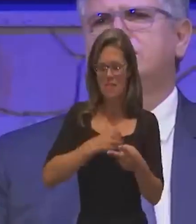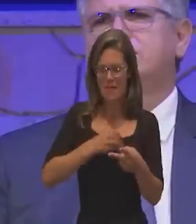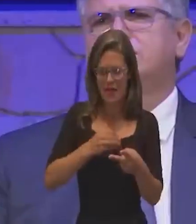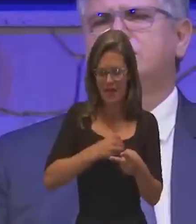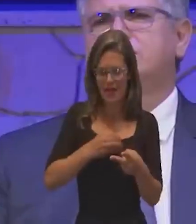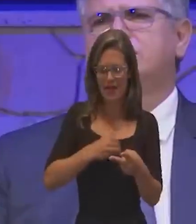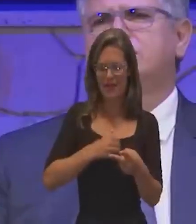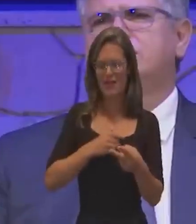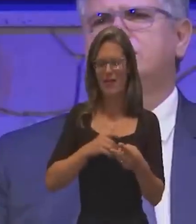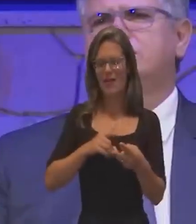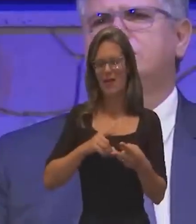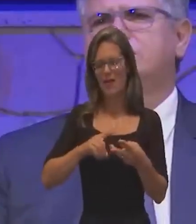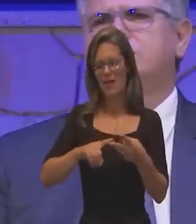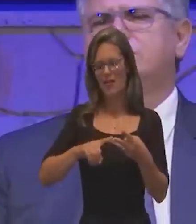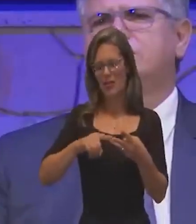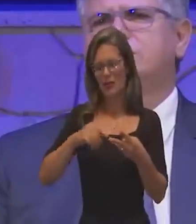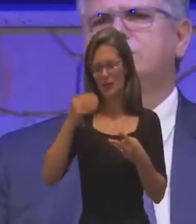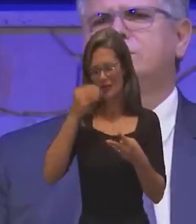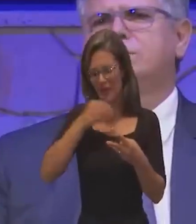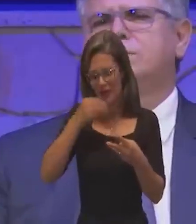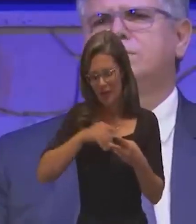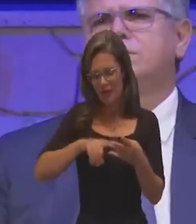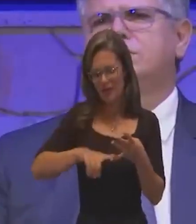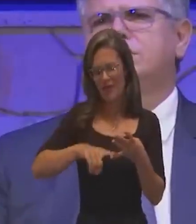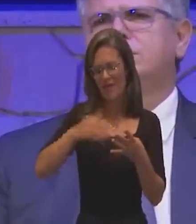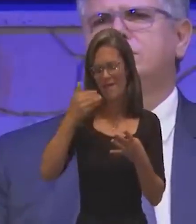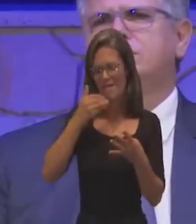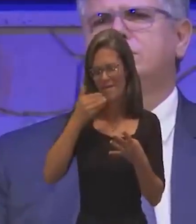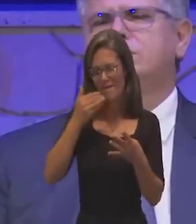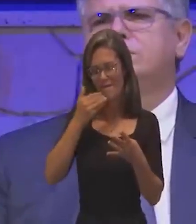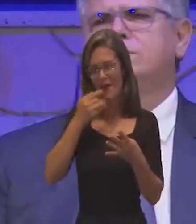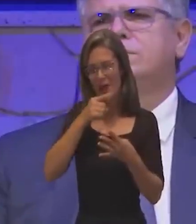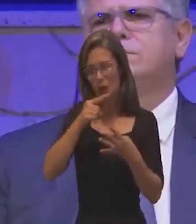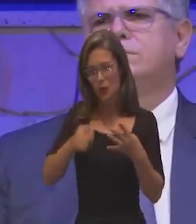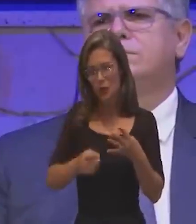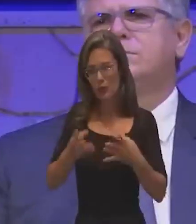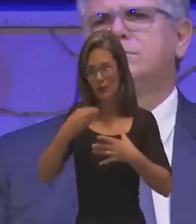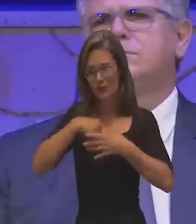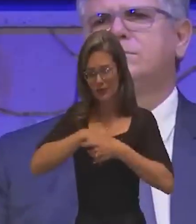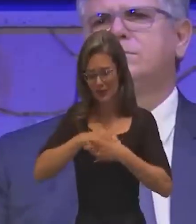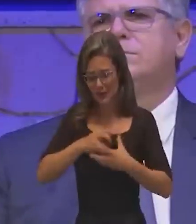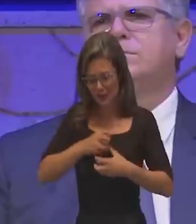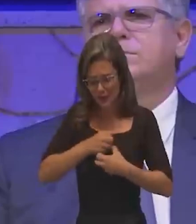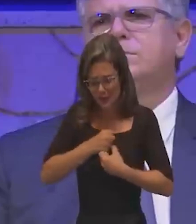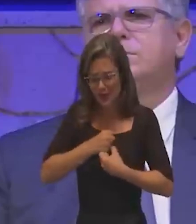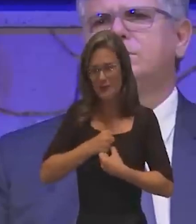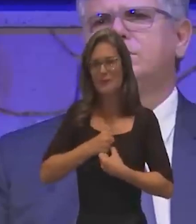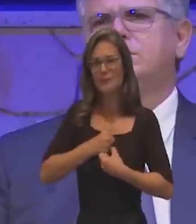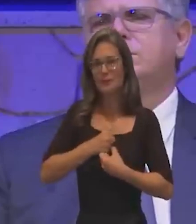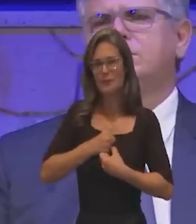em nós, pelas nossas fraquezas. A nossa alma geme,